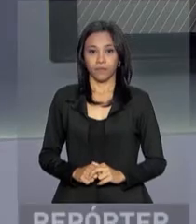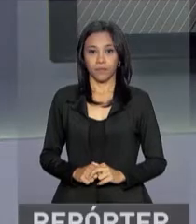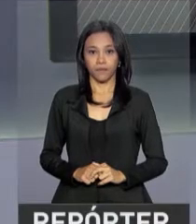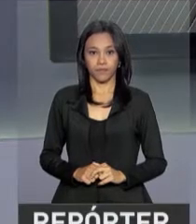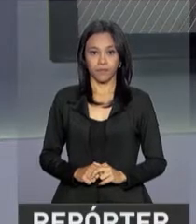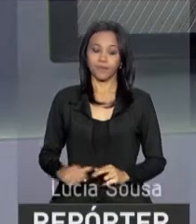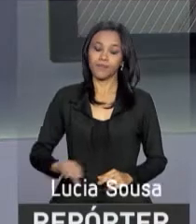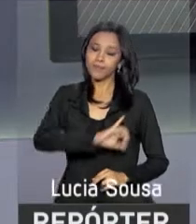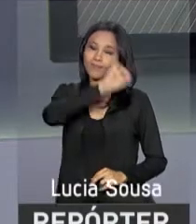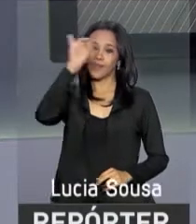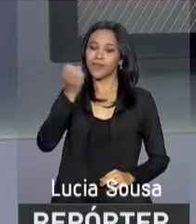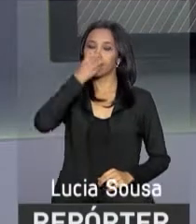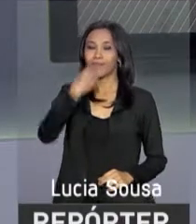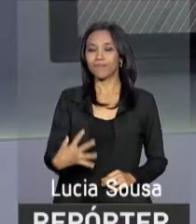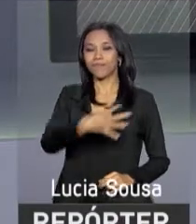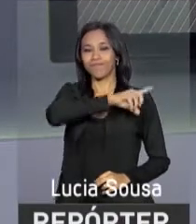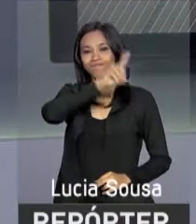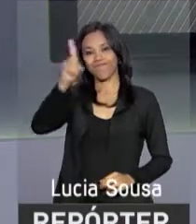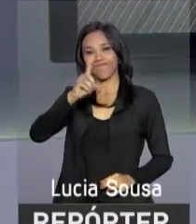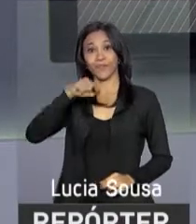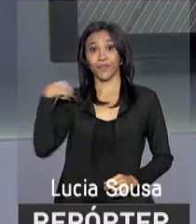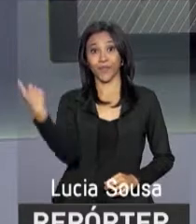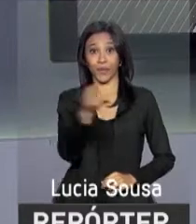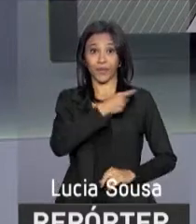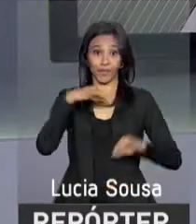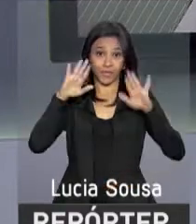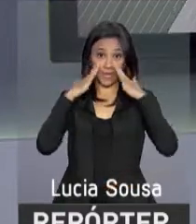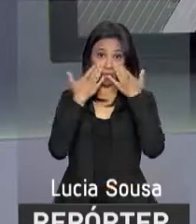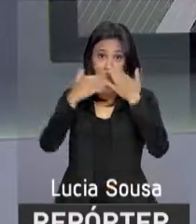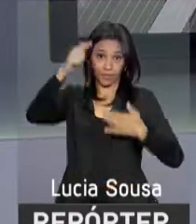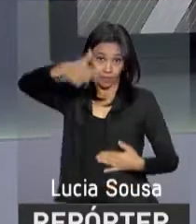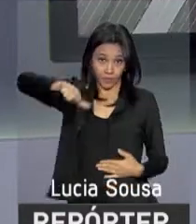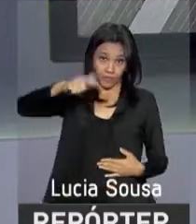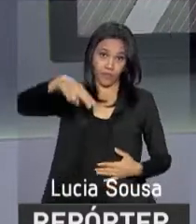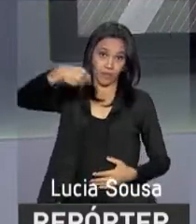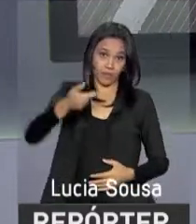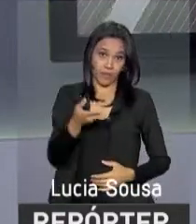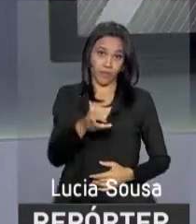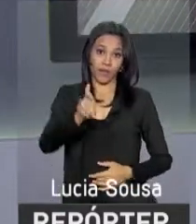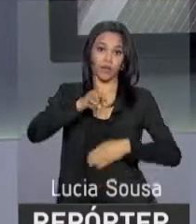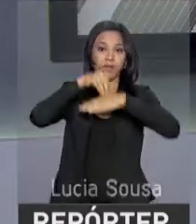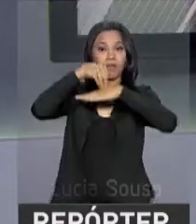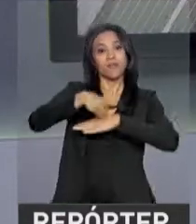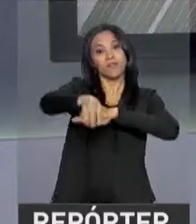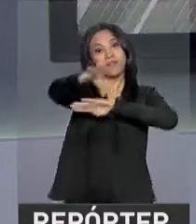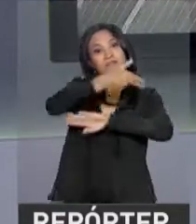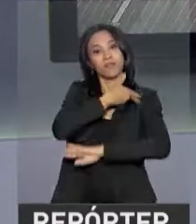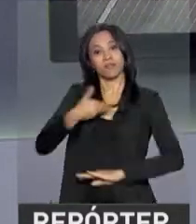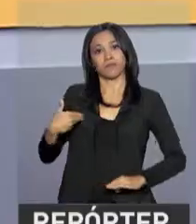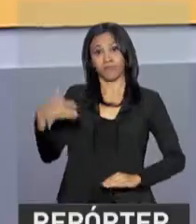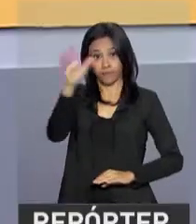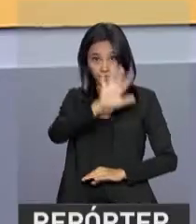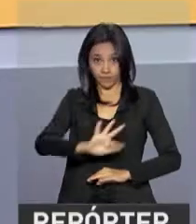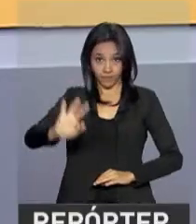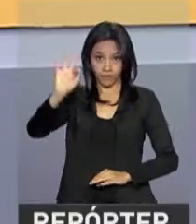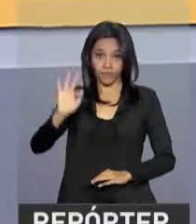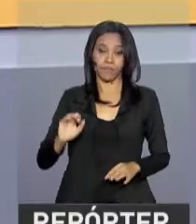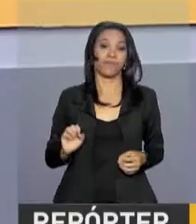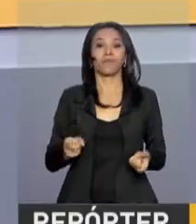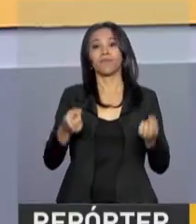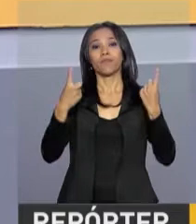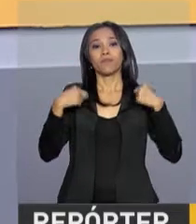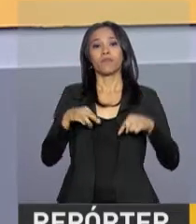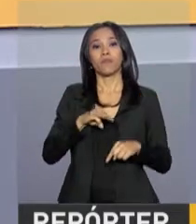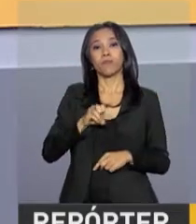olá bom dia estamos de volta com mais uma edição do repórter nbr e as notícias do governo federal o